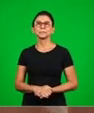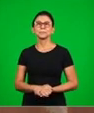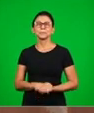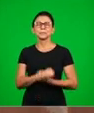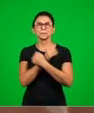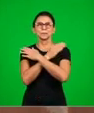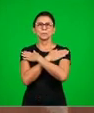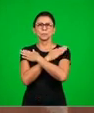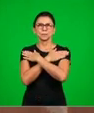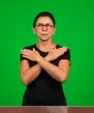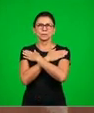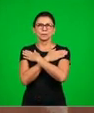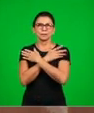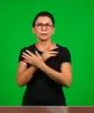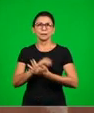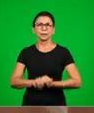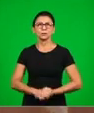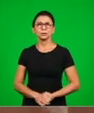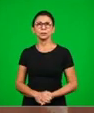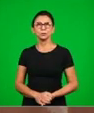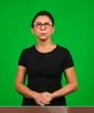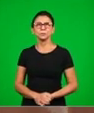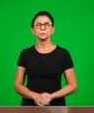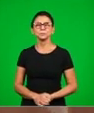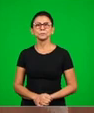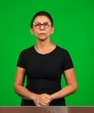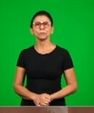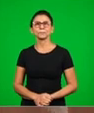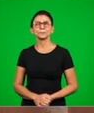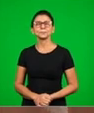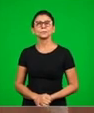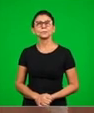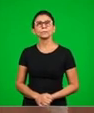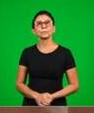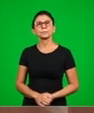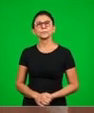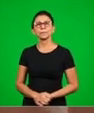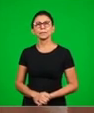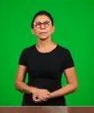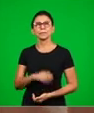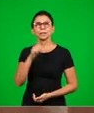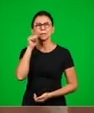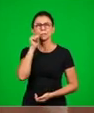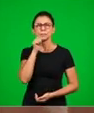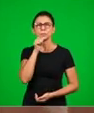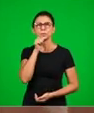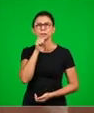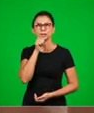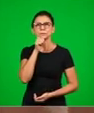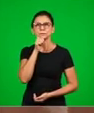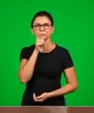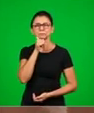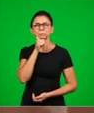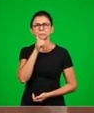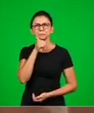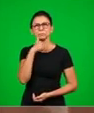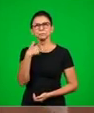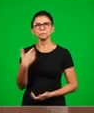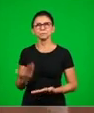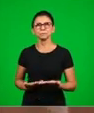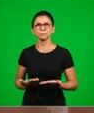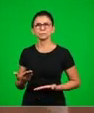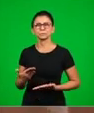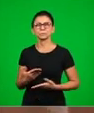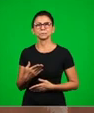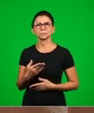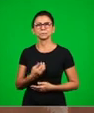fraternal a um amiguinho que eu ganhei muitos amigos e amigas lá no Maranhão, de Unidos em Família.